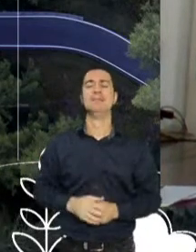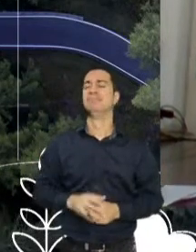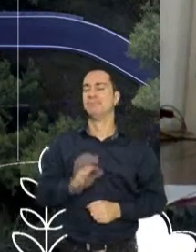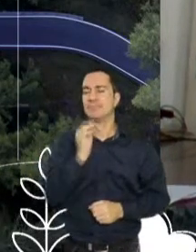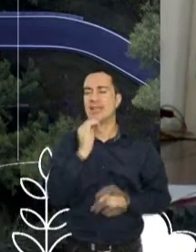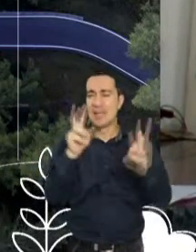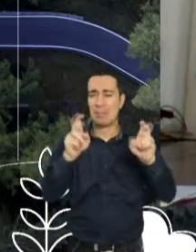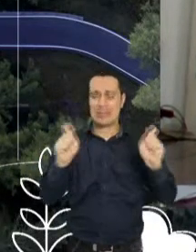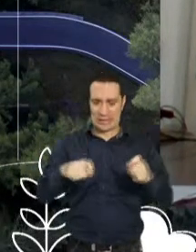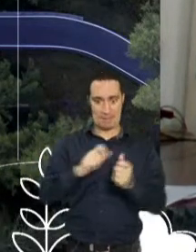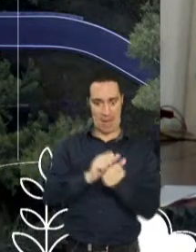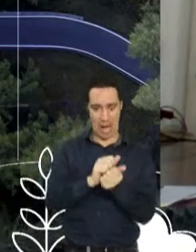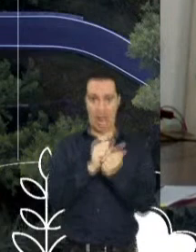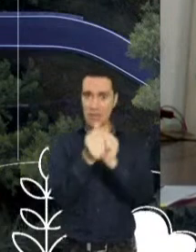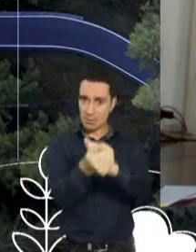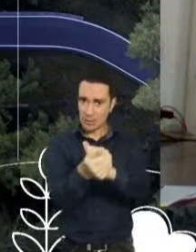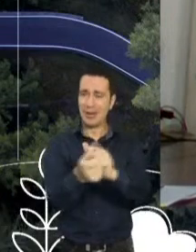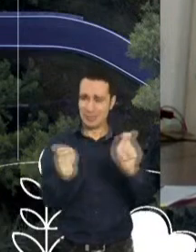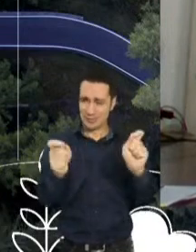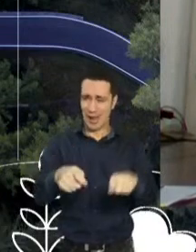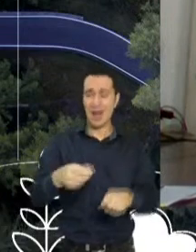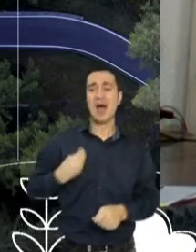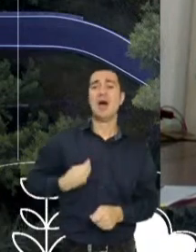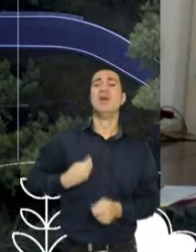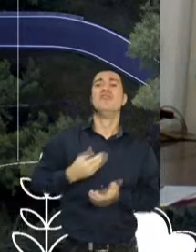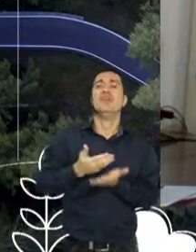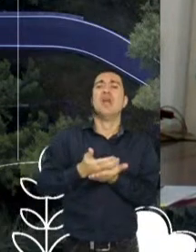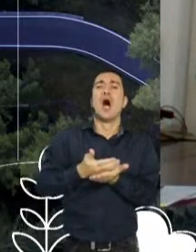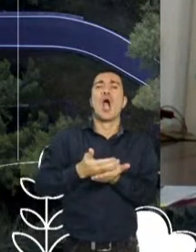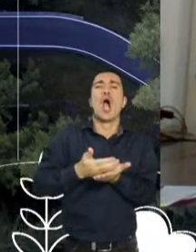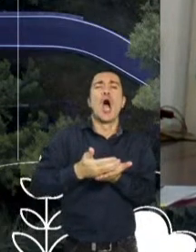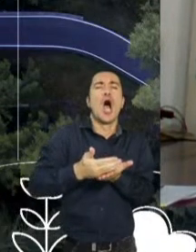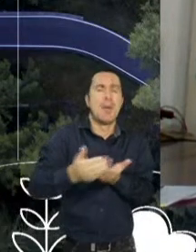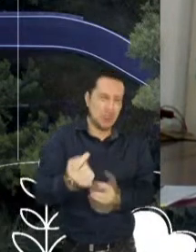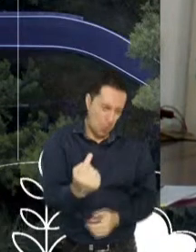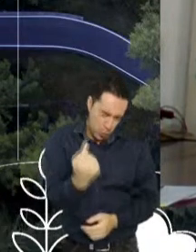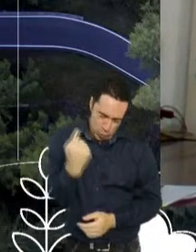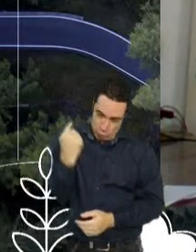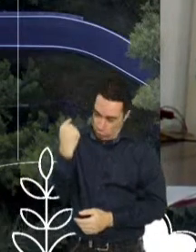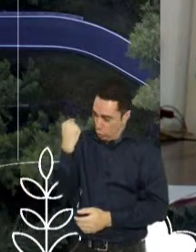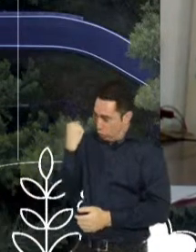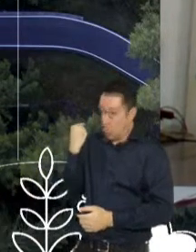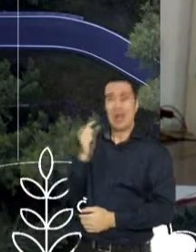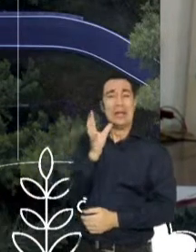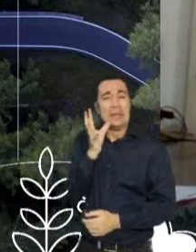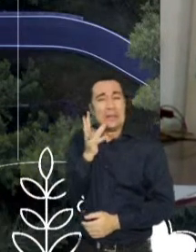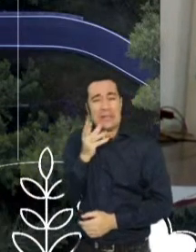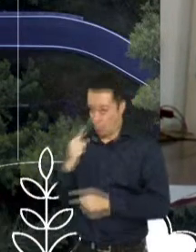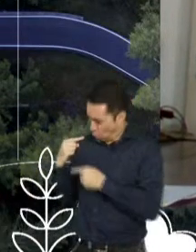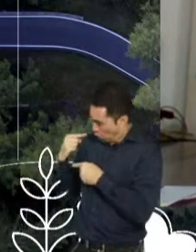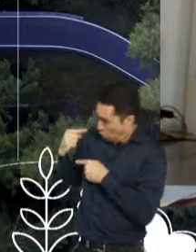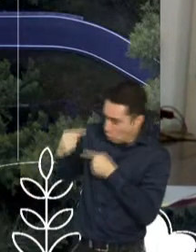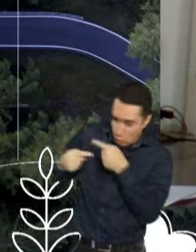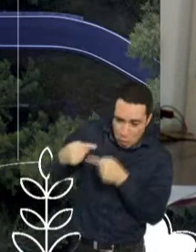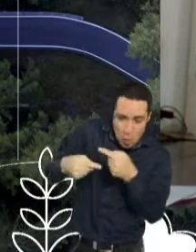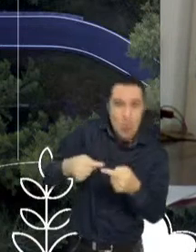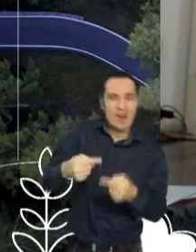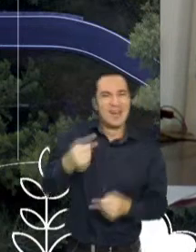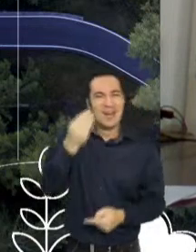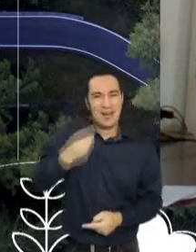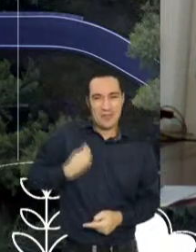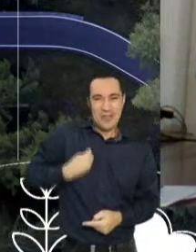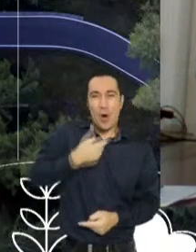nos adaptar. Veja, a vida começou no paralelo 10, mas demorou mais ou menos, a vida humana, né, o